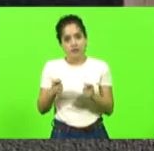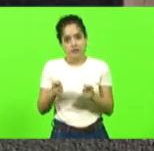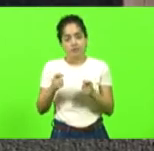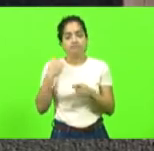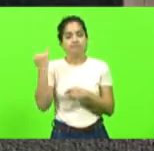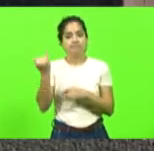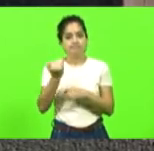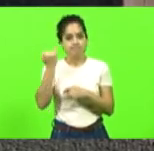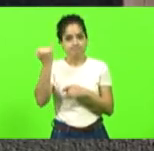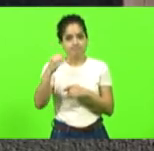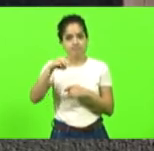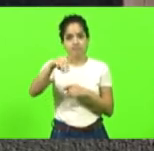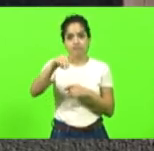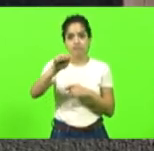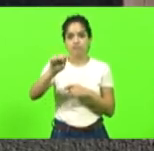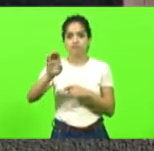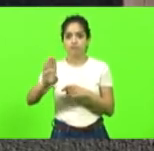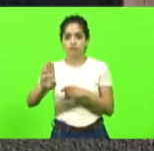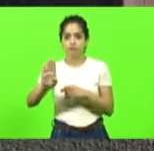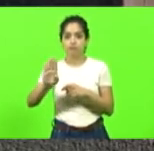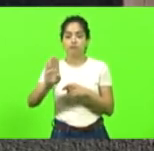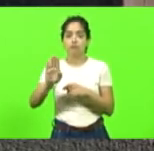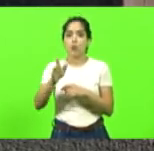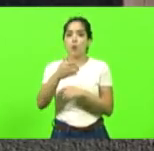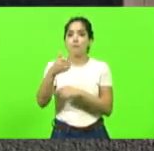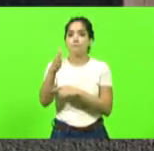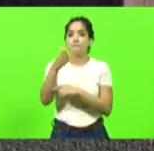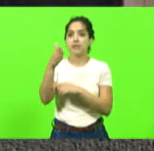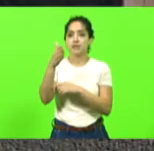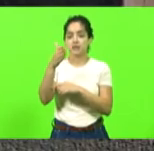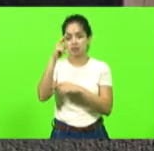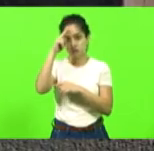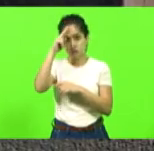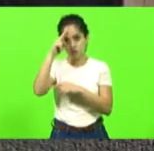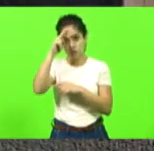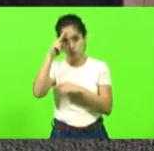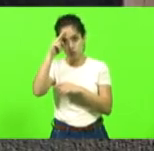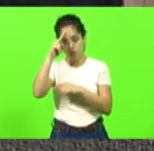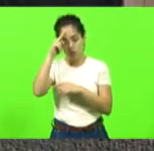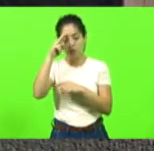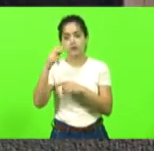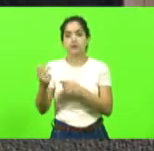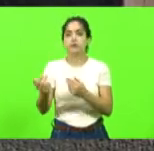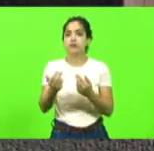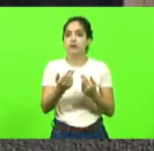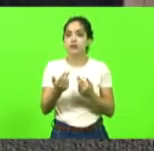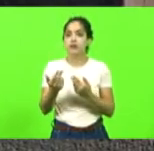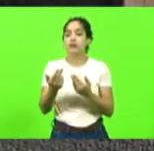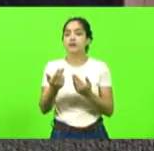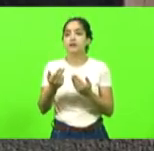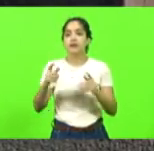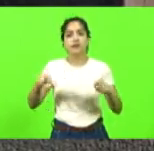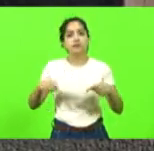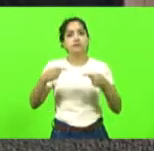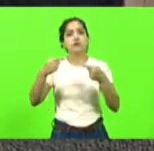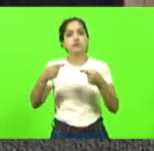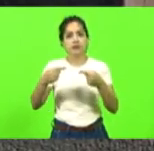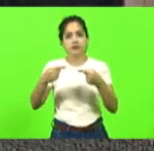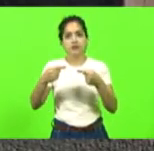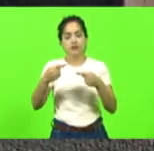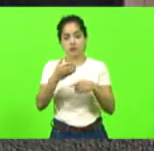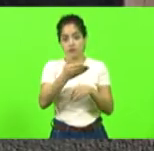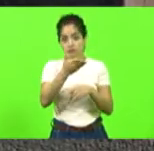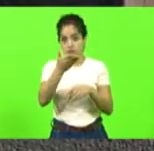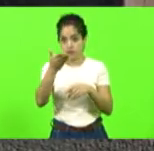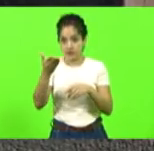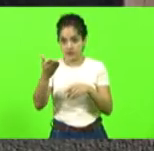importância do MAB, a bandeira histórica dos companheiros e companheiras que ousaram enfrentar, Roque, vocês, na região